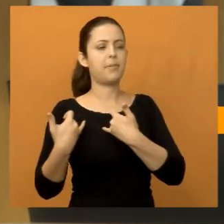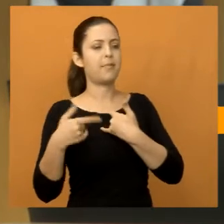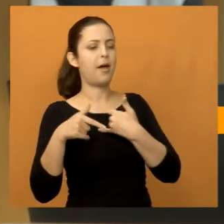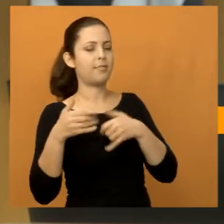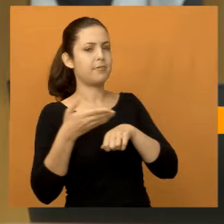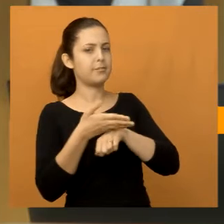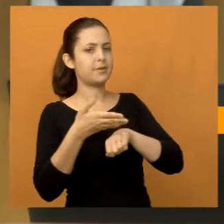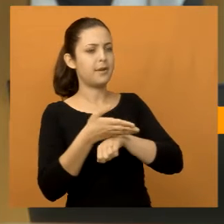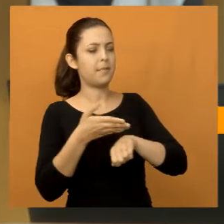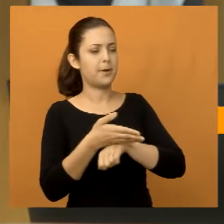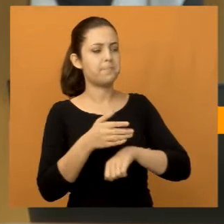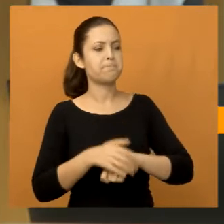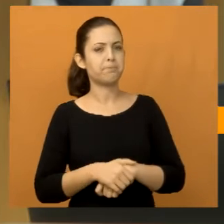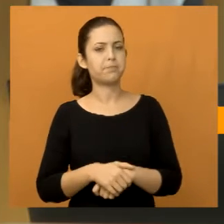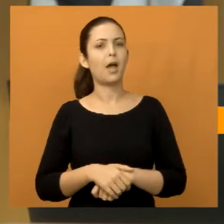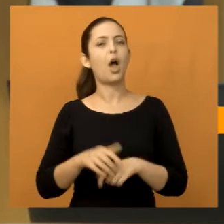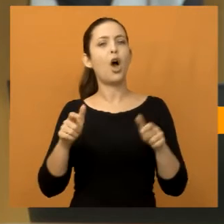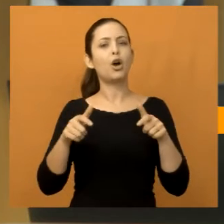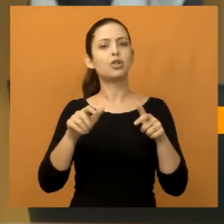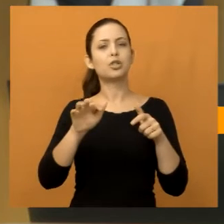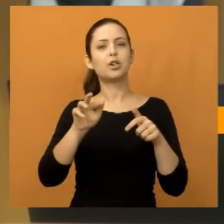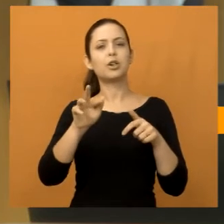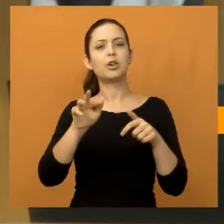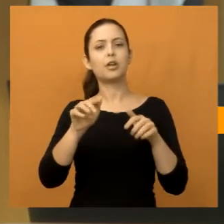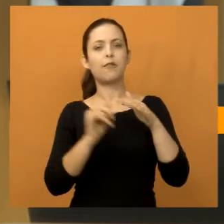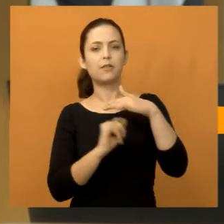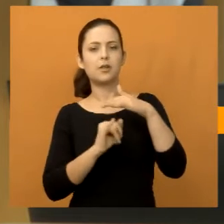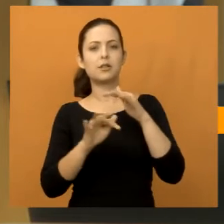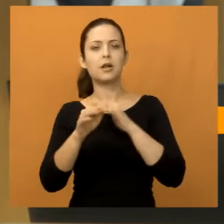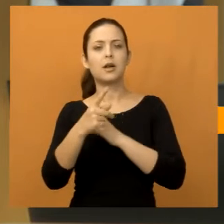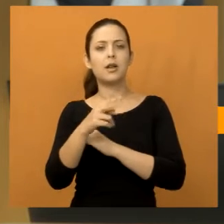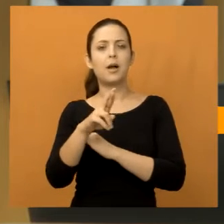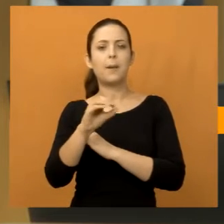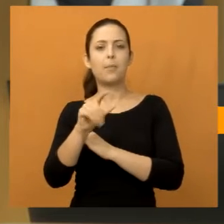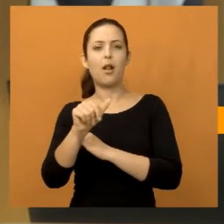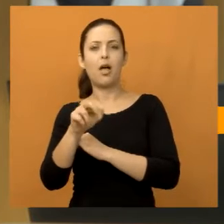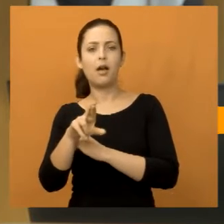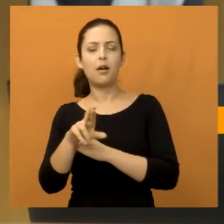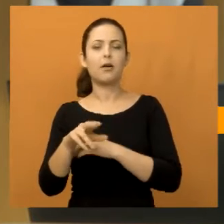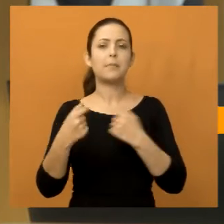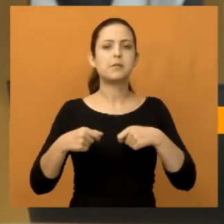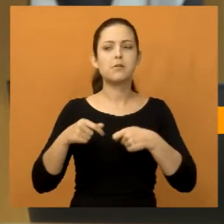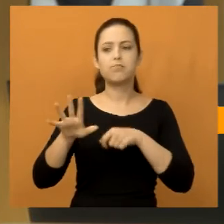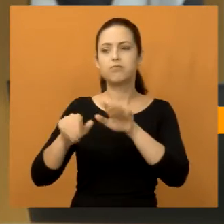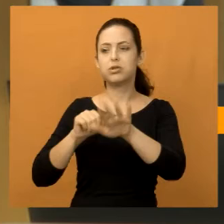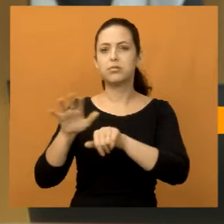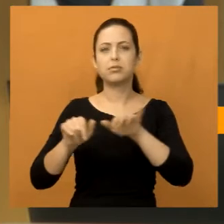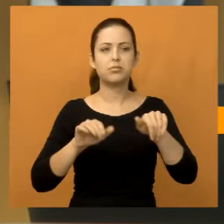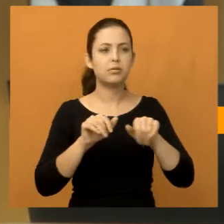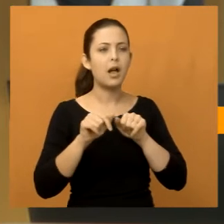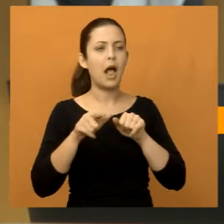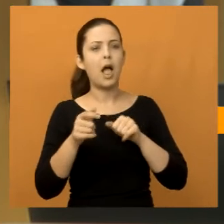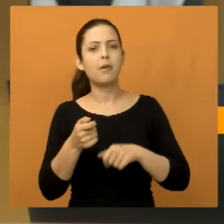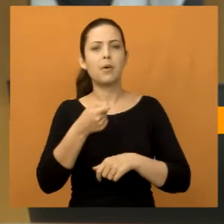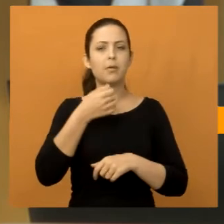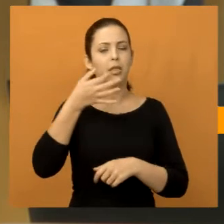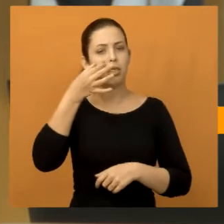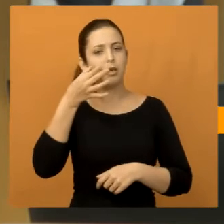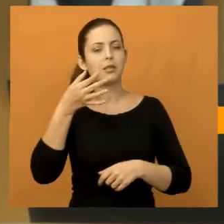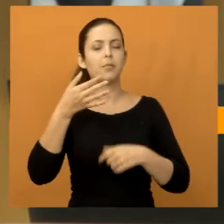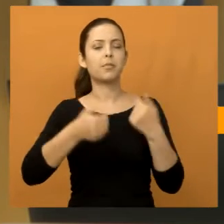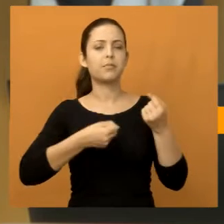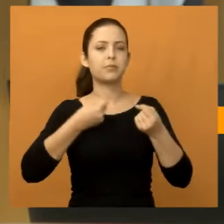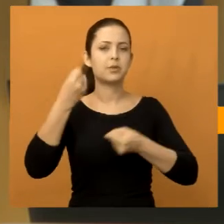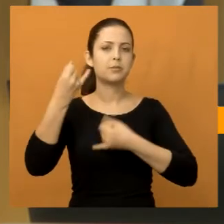envolvidas, né, na Fundação Prolar, onde havia a necessidade de ser convocada. Isso foi feito pela comissão,